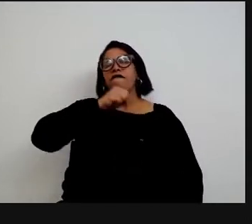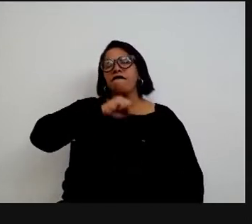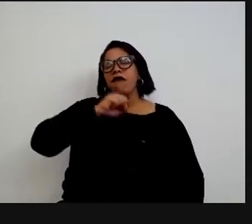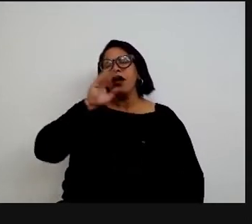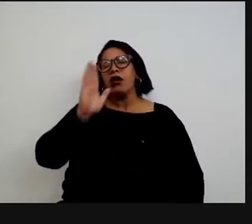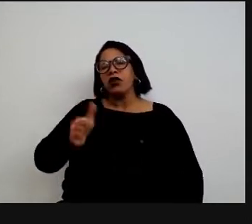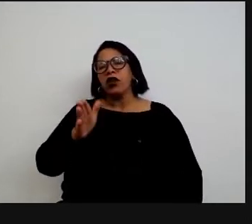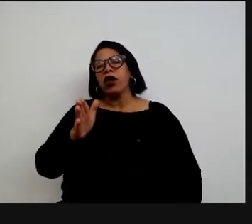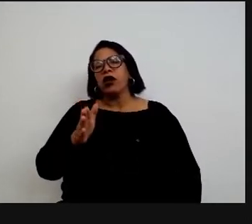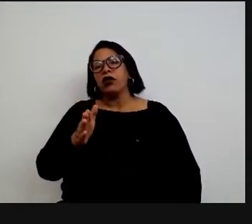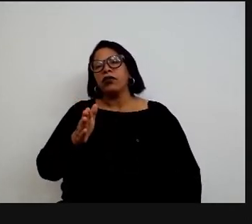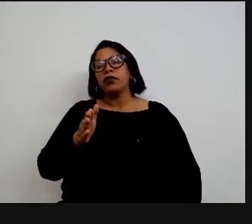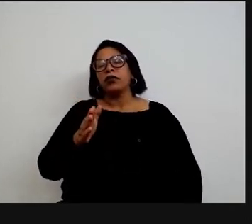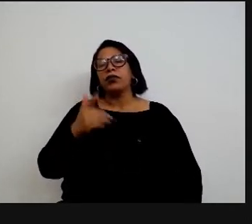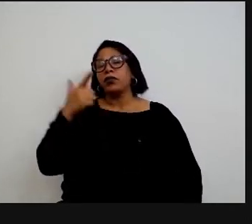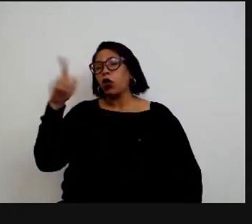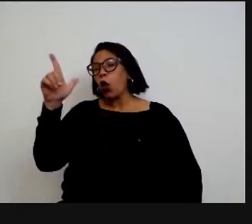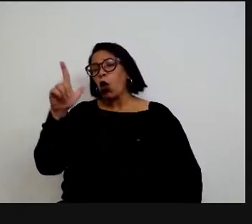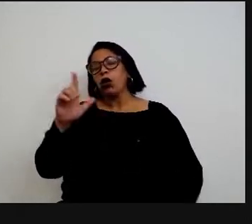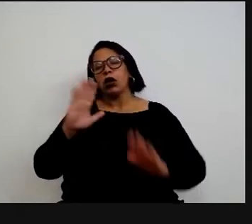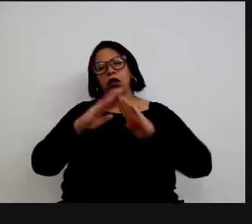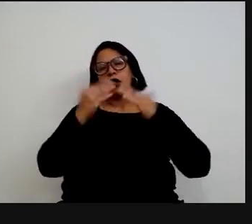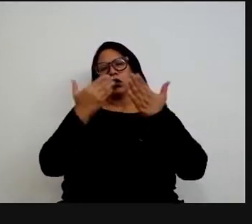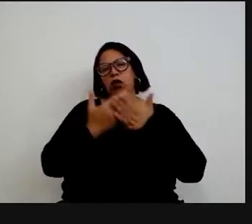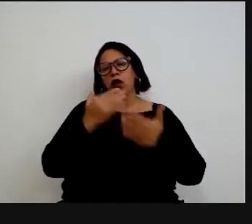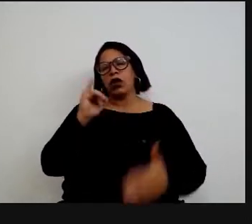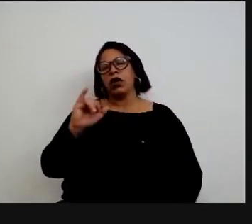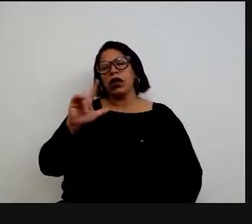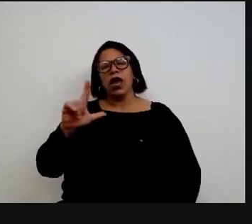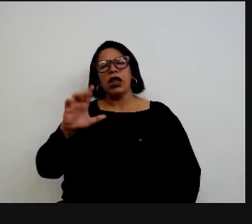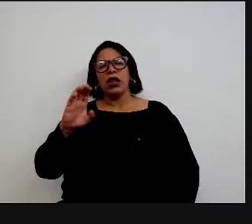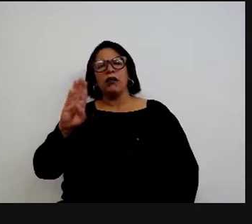da Universidade Corporativa. E do LB